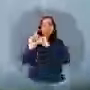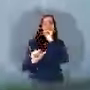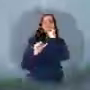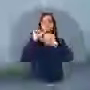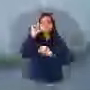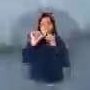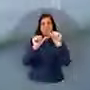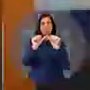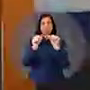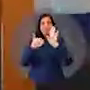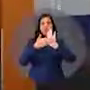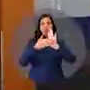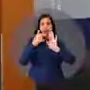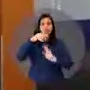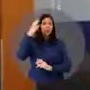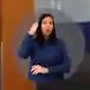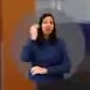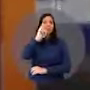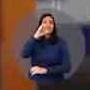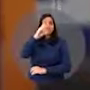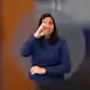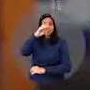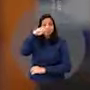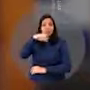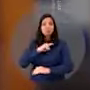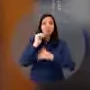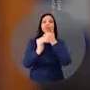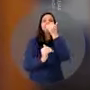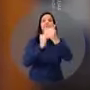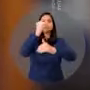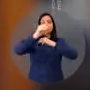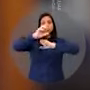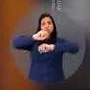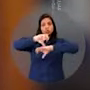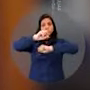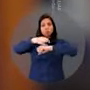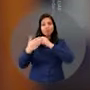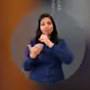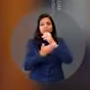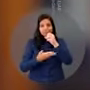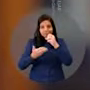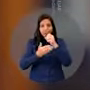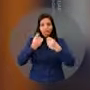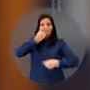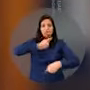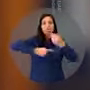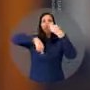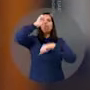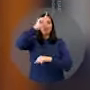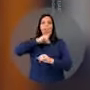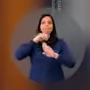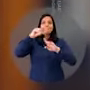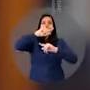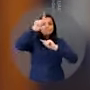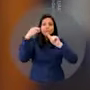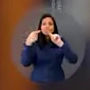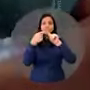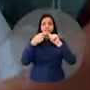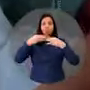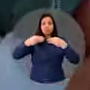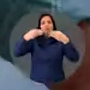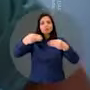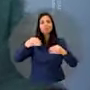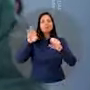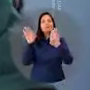de Cuiabá no IDEB, Índice de Desenvolvimento da Educação Básica, superou a meta projetada pelo Ministério da